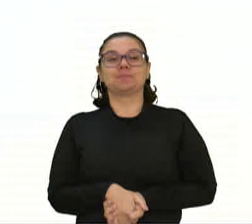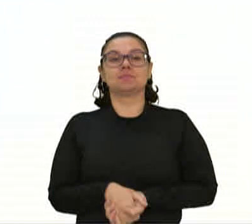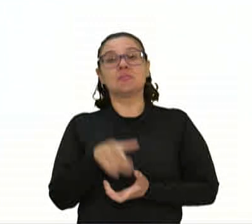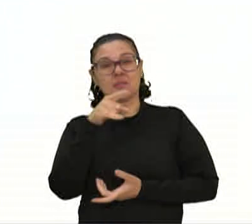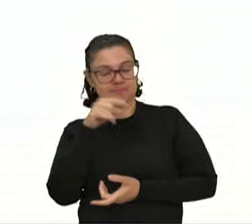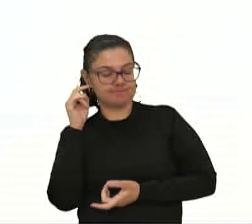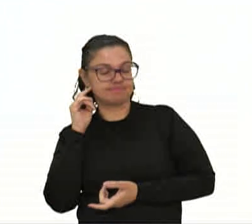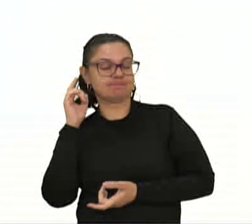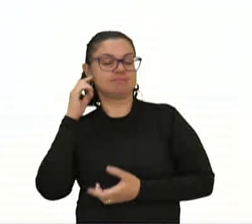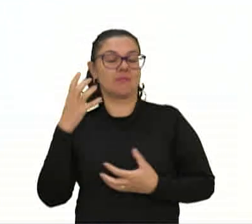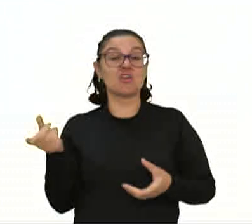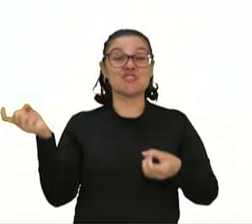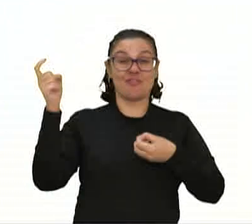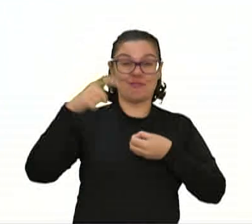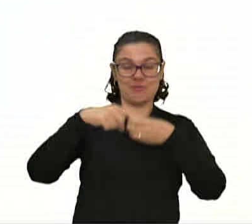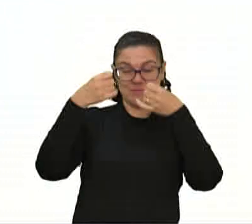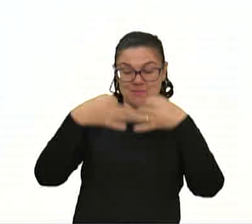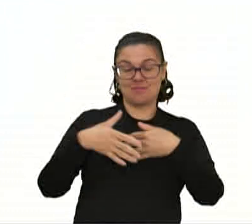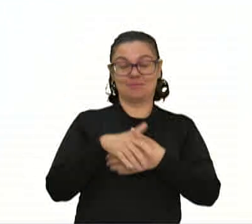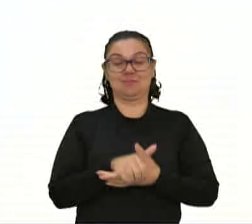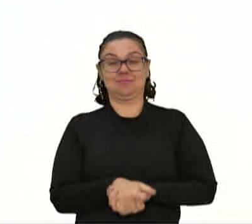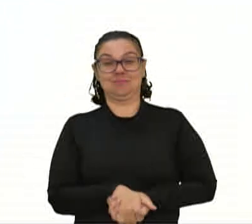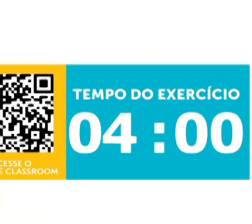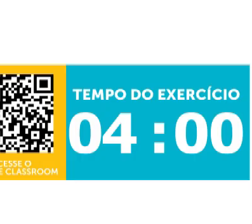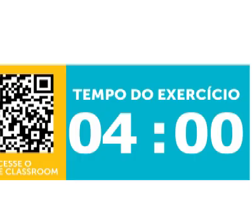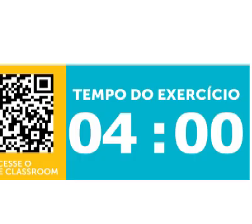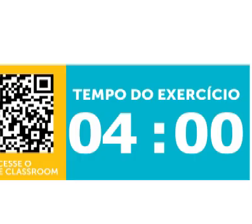essa questão aí, eu já volto comentando com vocês.